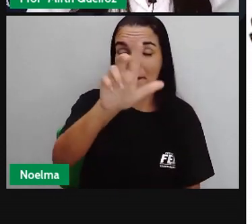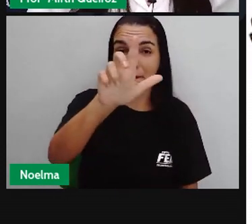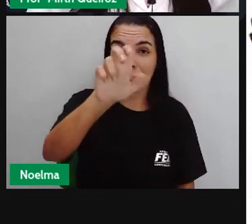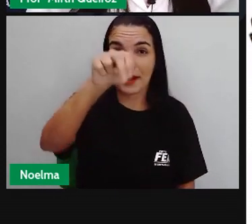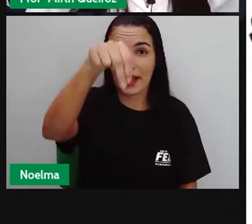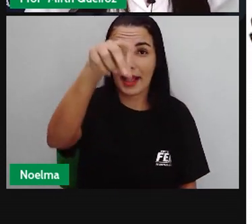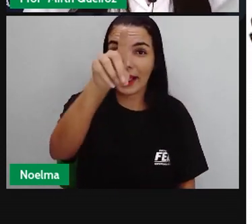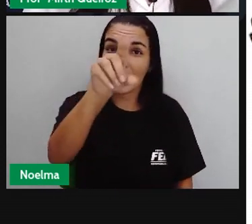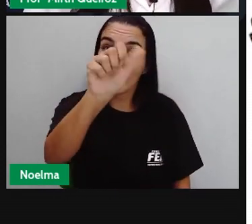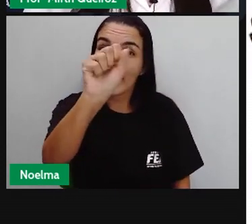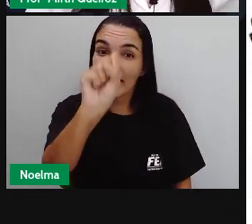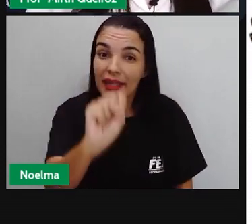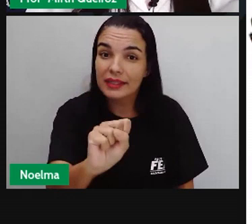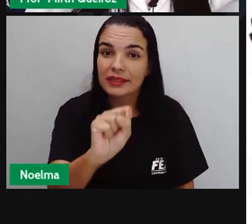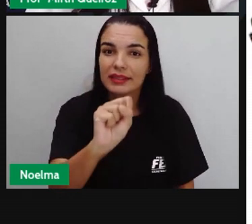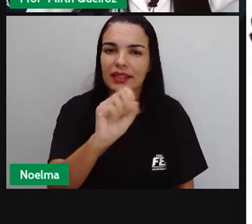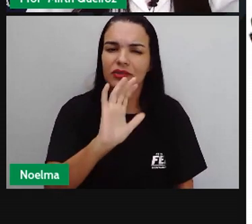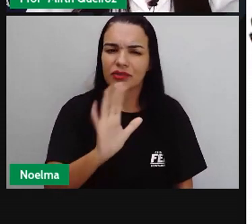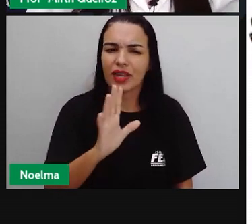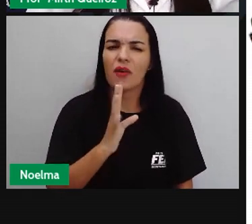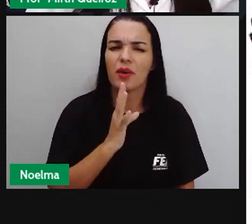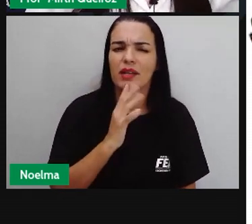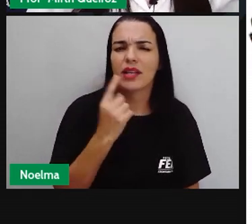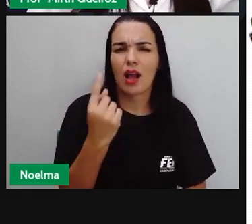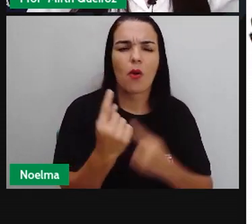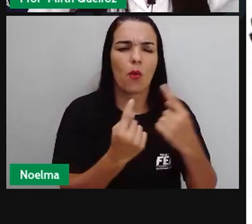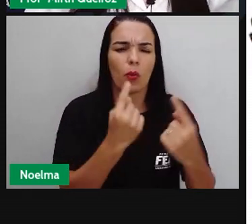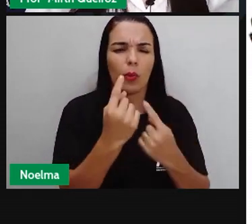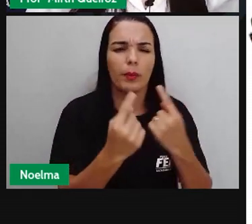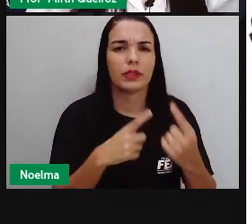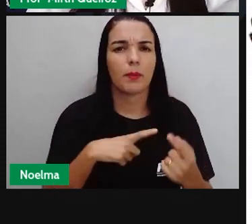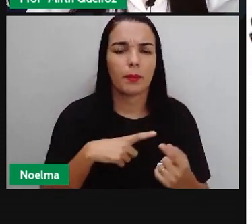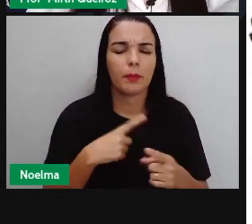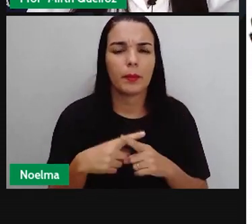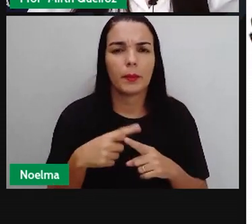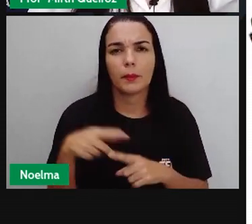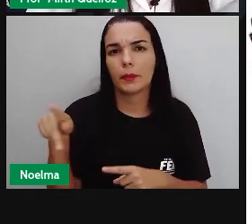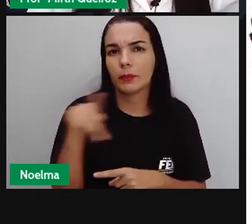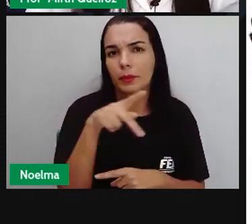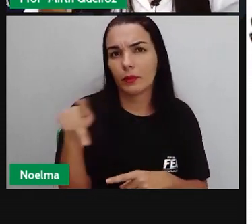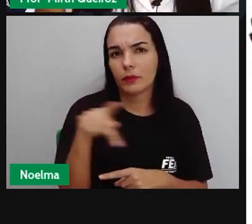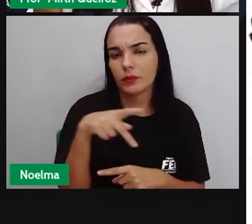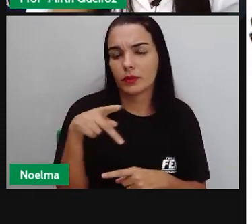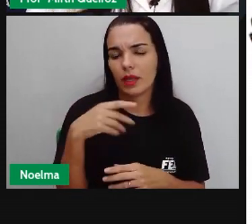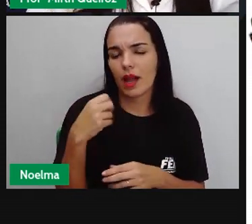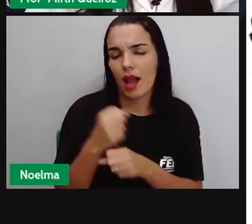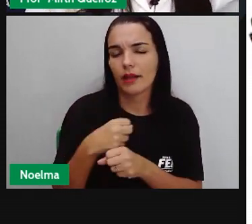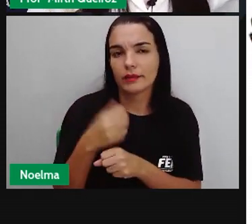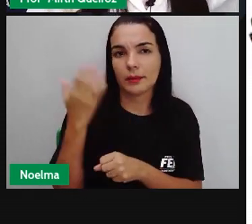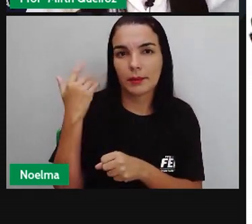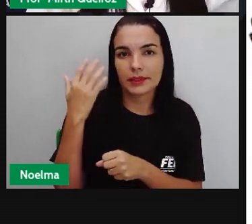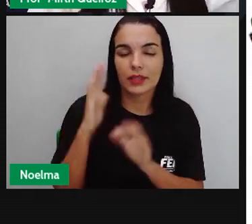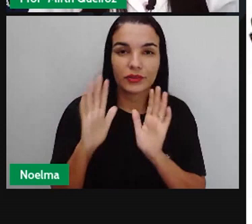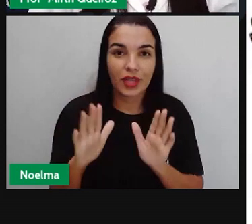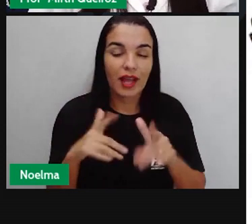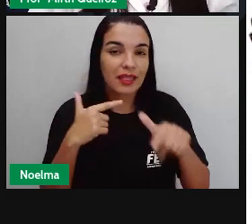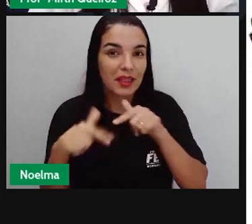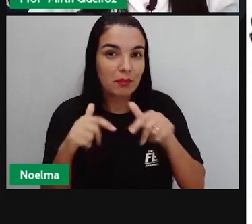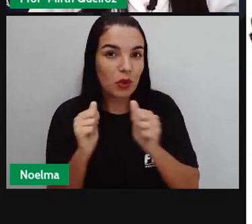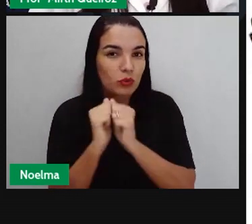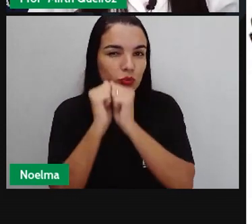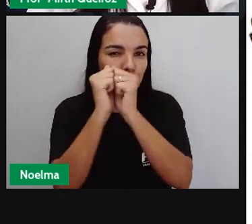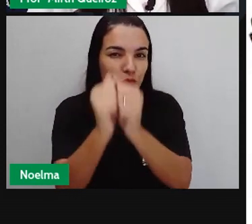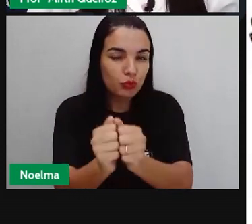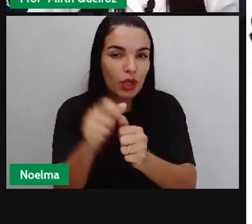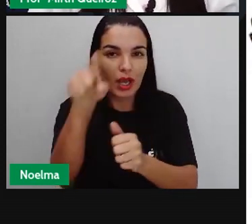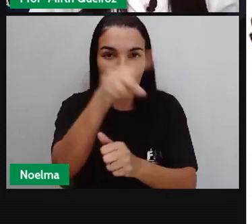conheciam a maioria dessas parlendas, que os professores de vocês em anos anteriores, né? Já têm trabalhado essas